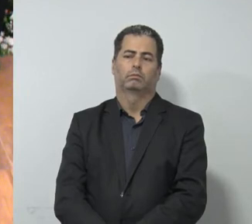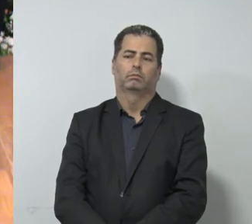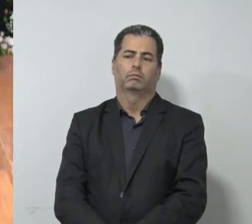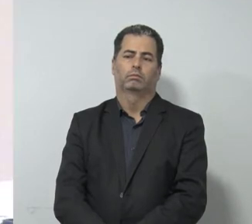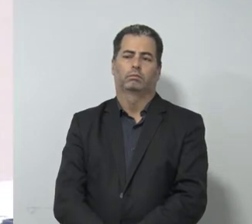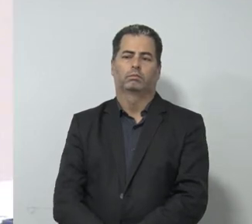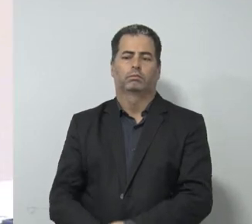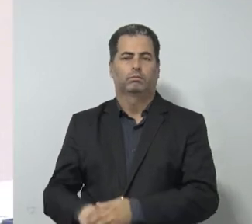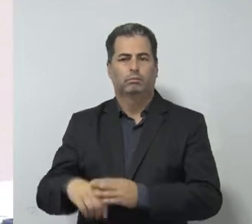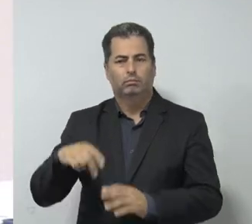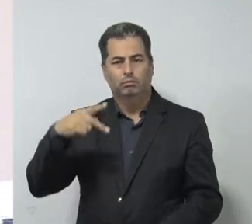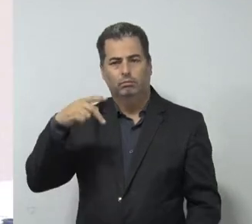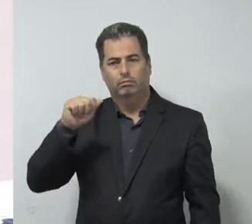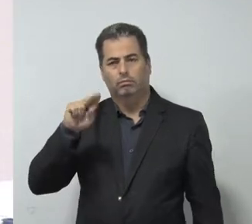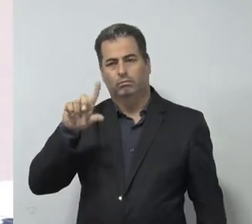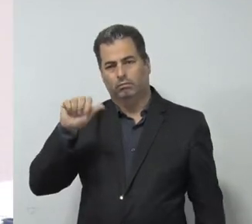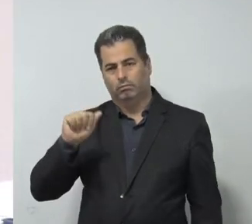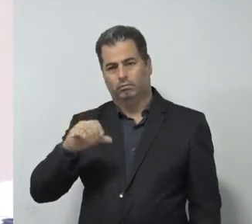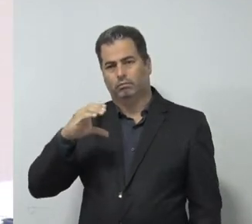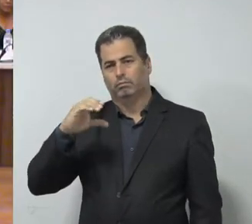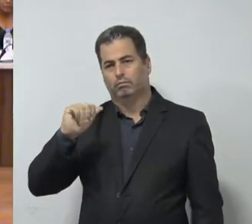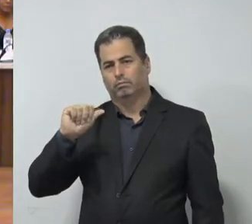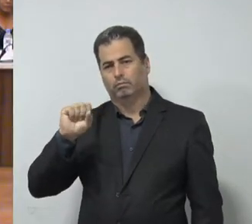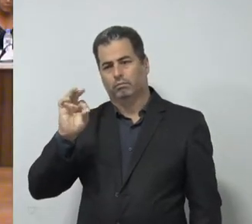Paula Castro de Melo.